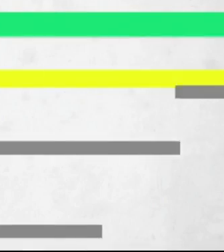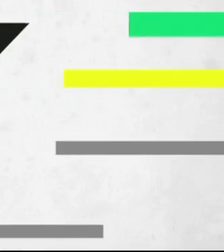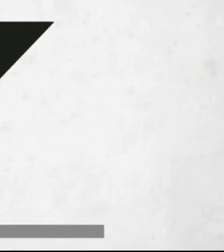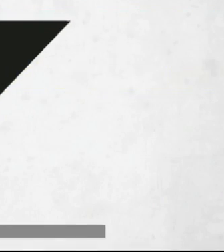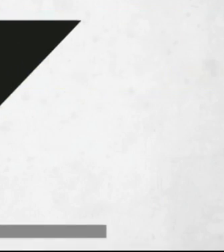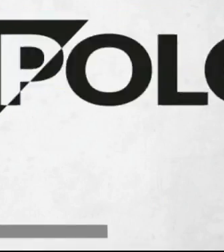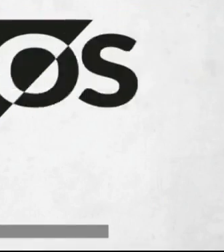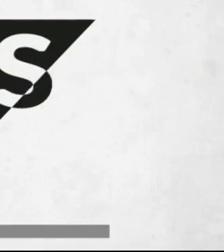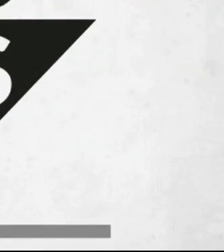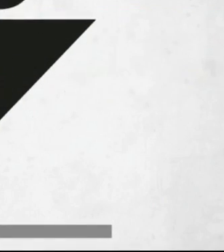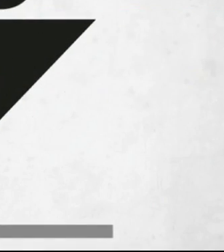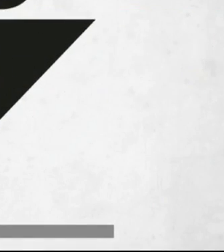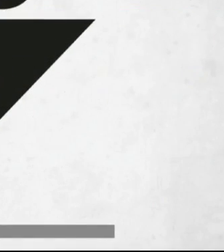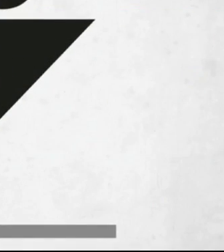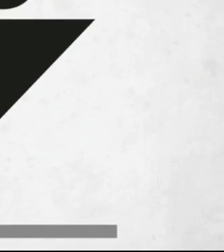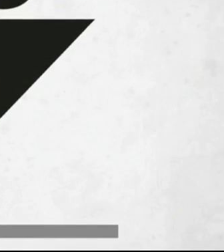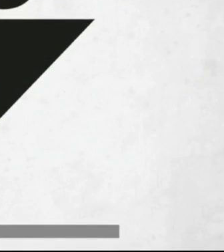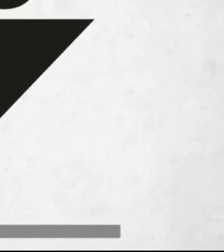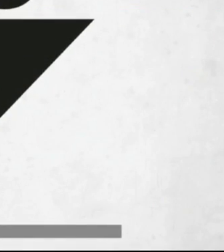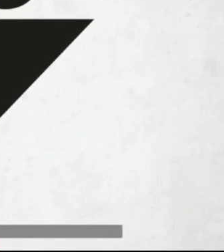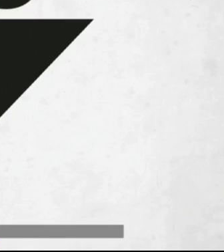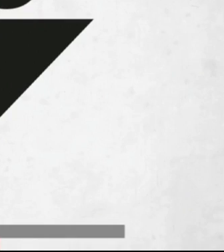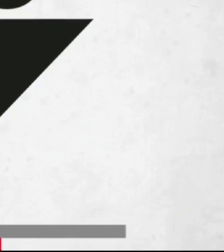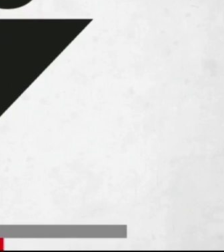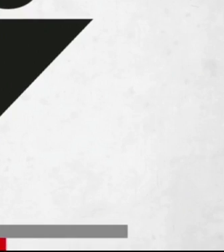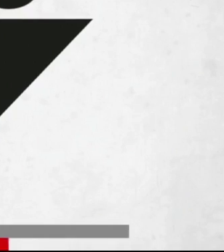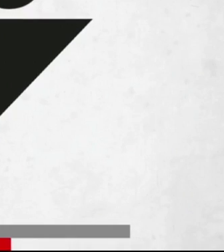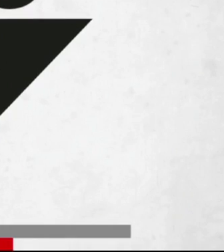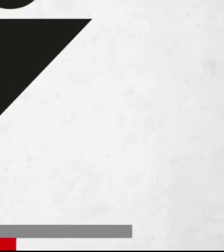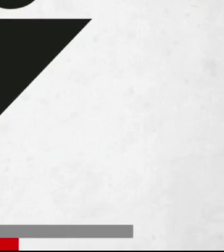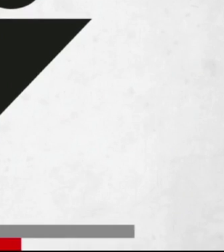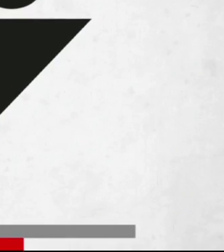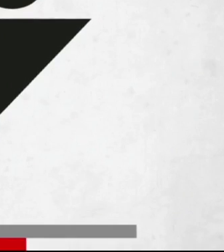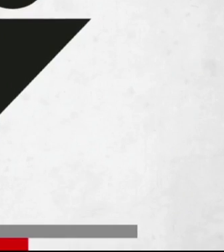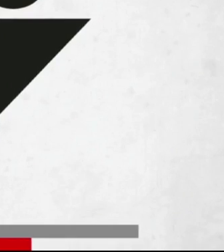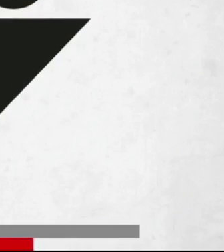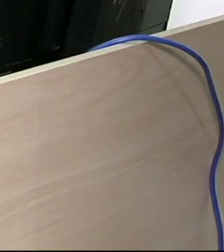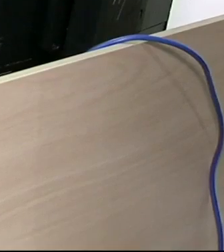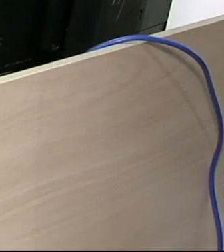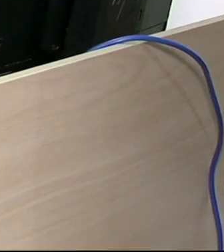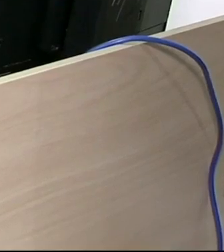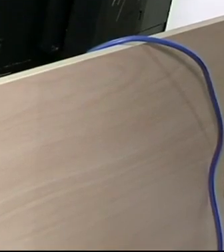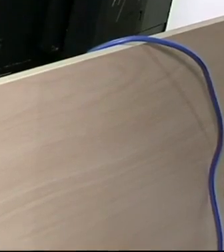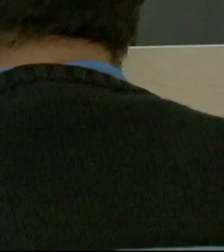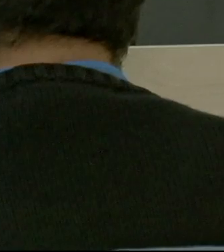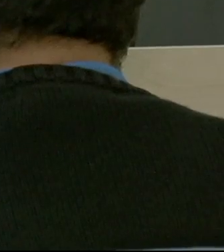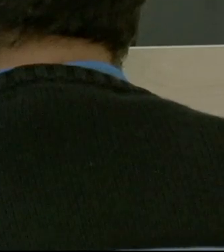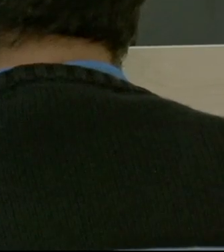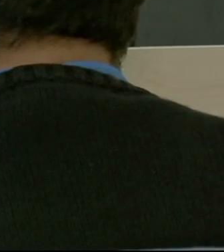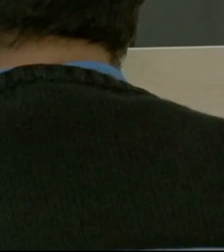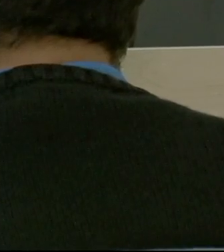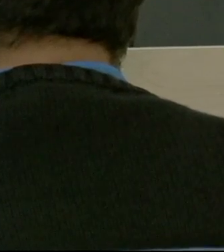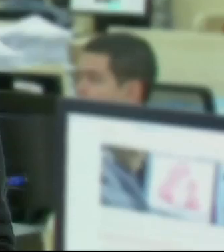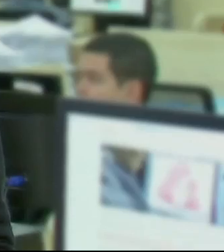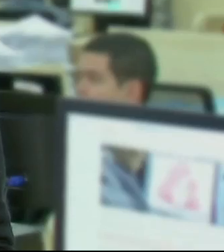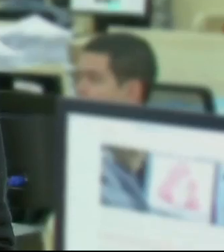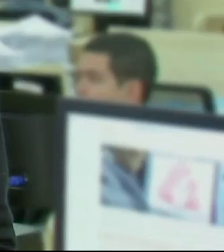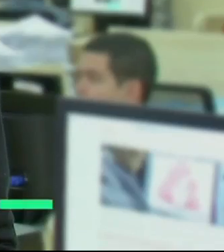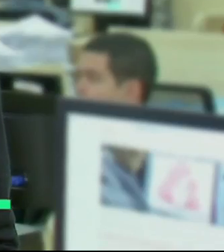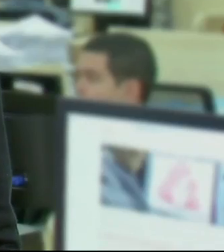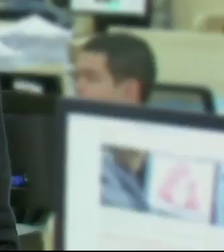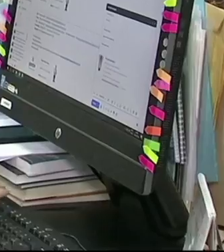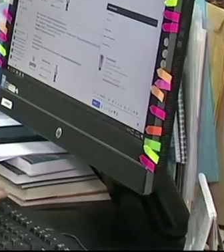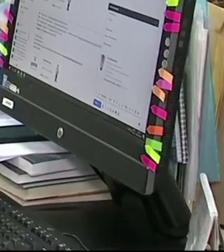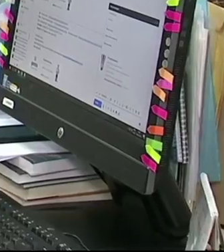responsável pela comunicação com os 330 apolos parceiros do estado de são paulo a secretaria